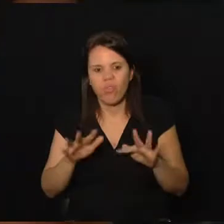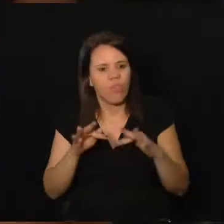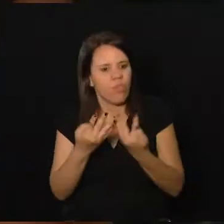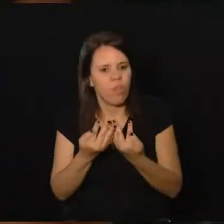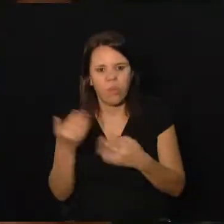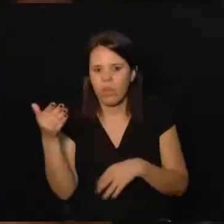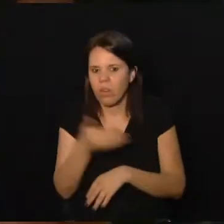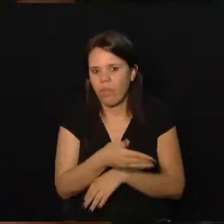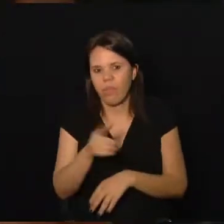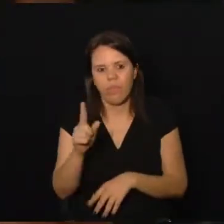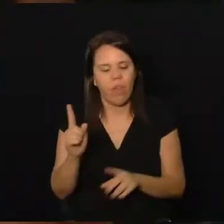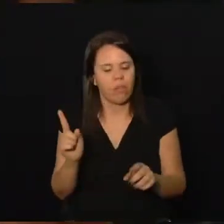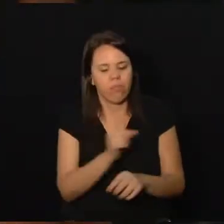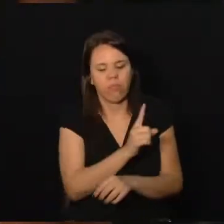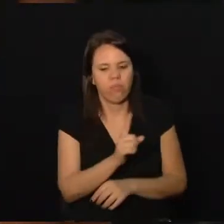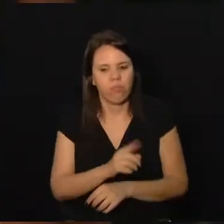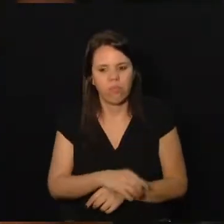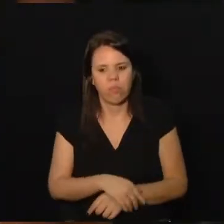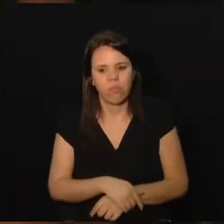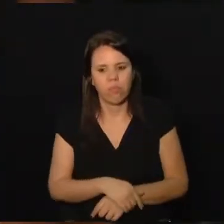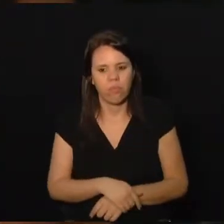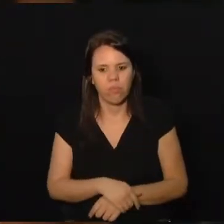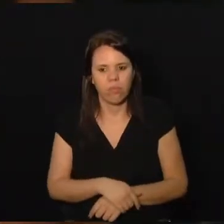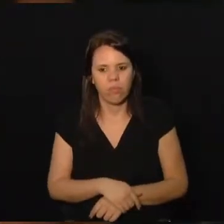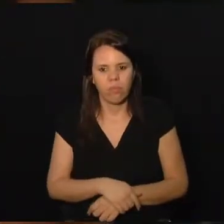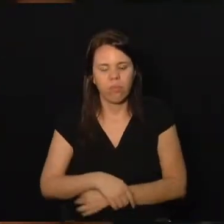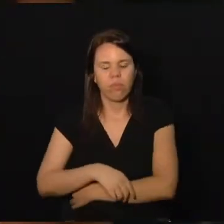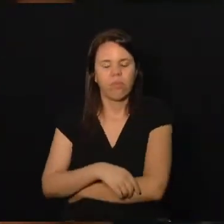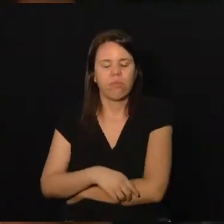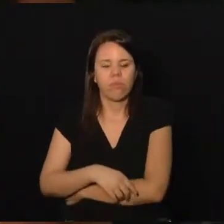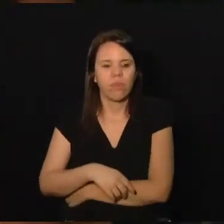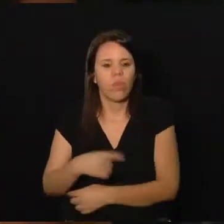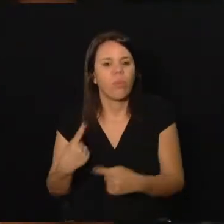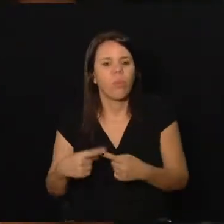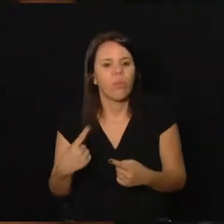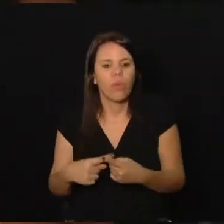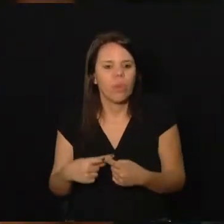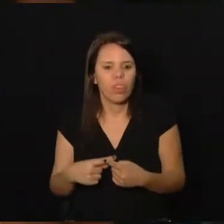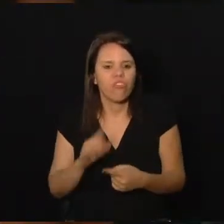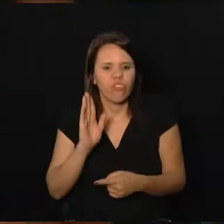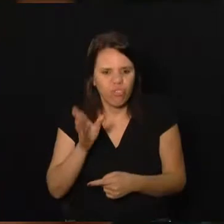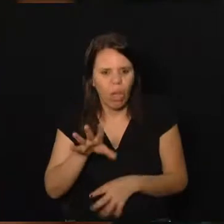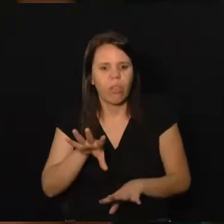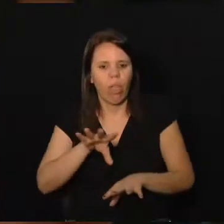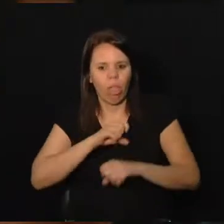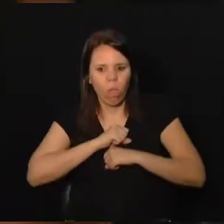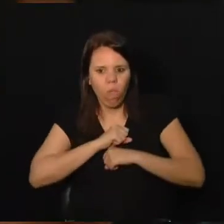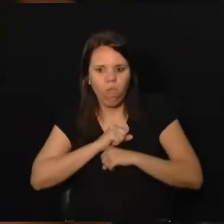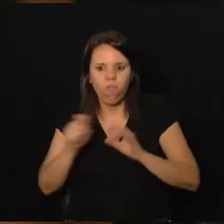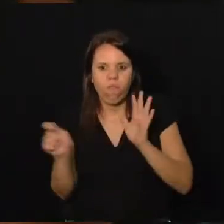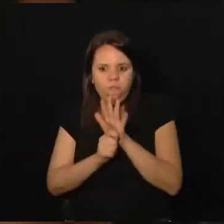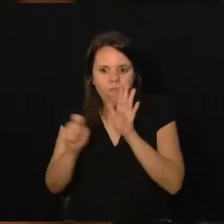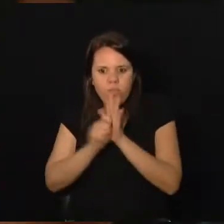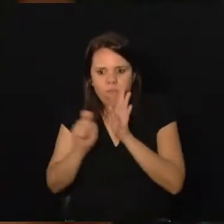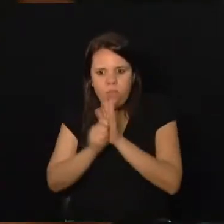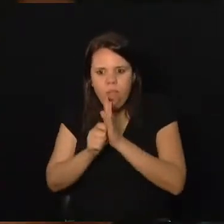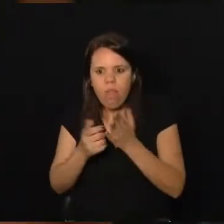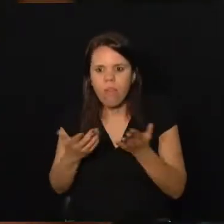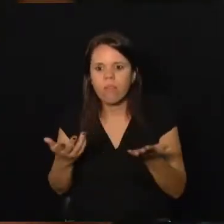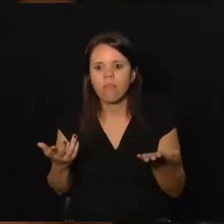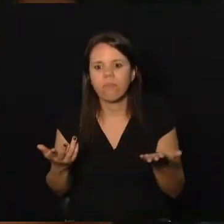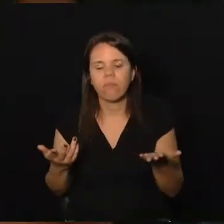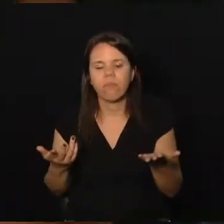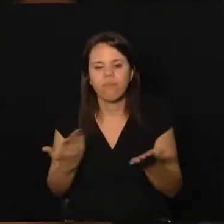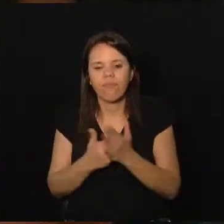o filho compareça. Porque praticamente estão envolvidos com o tráfico de drogas, né? Então, assim,